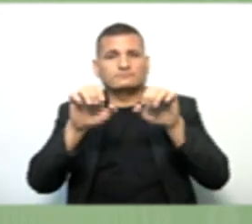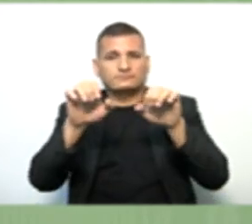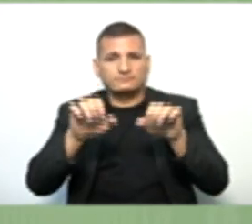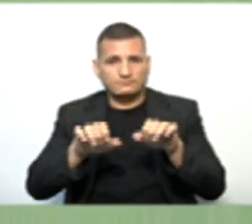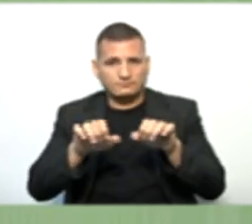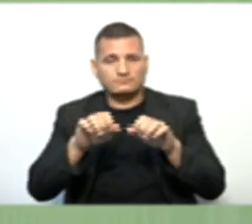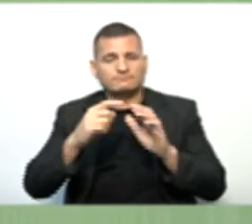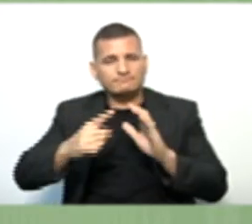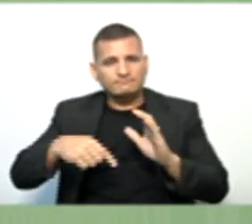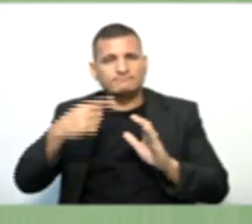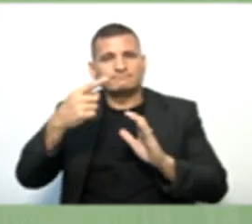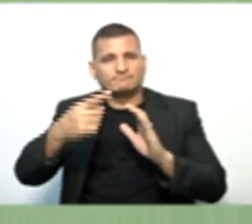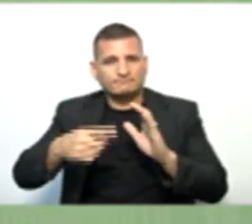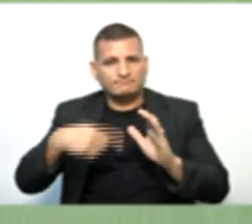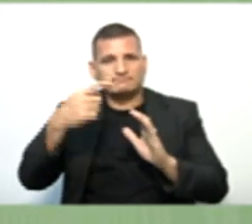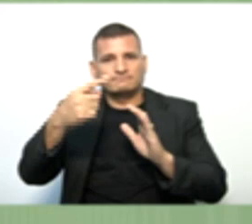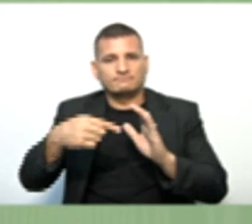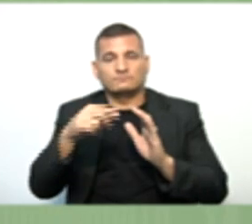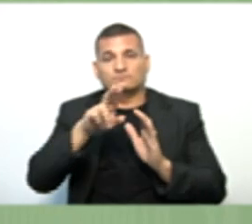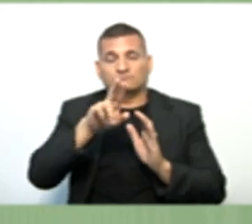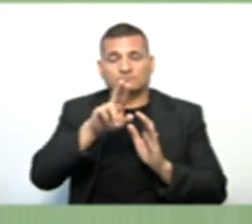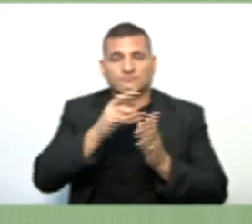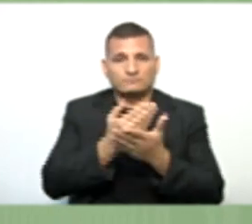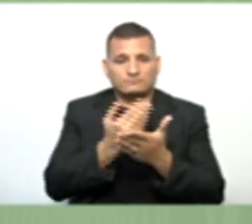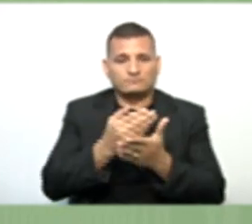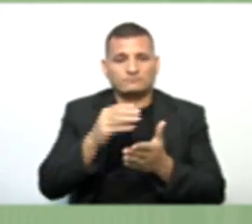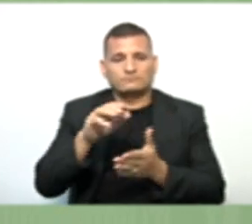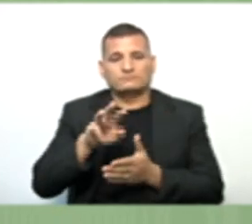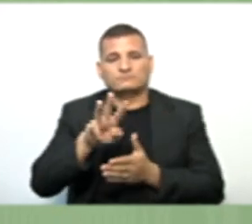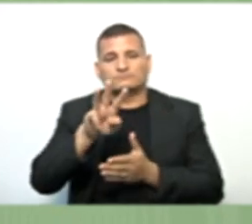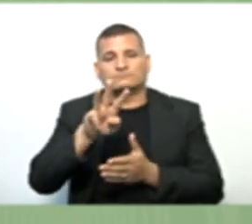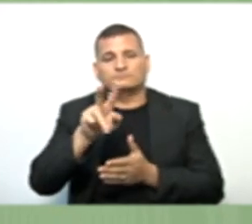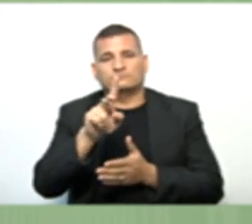de repetição, nós estudaremos os comandos while e for.